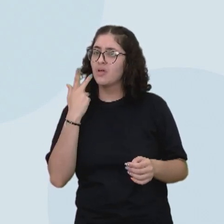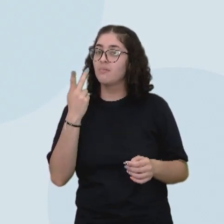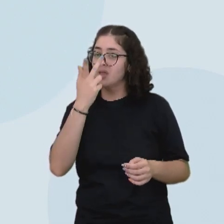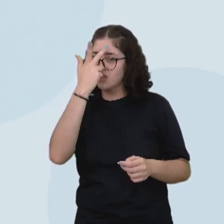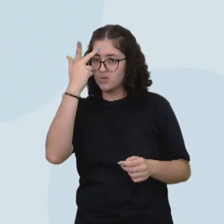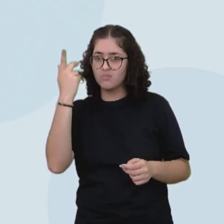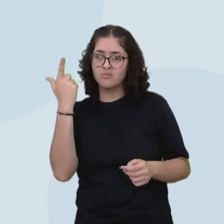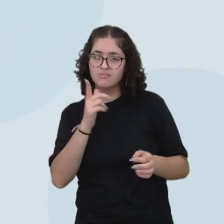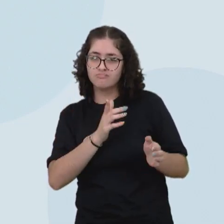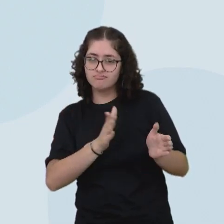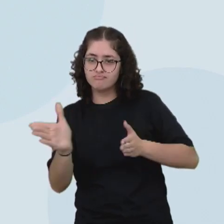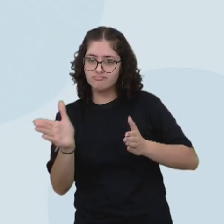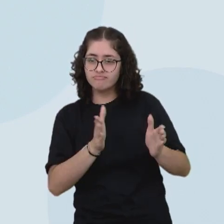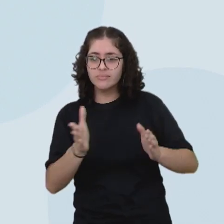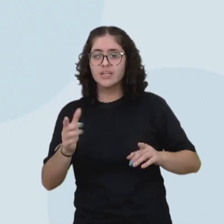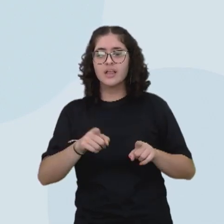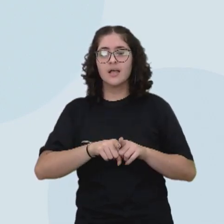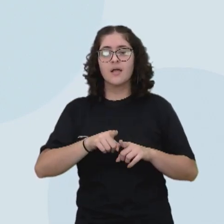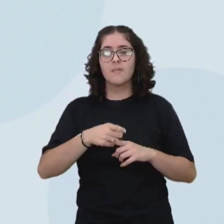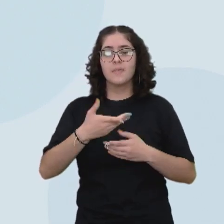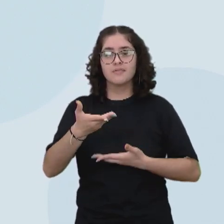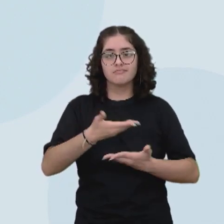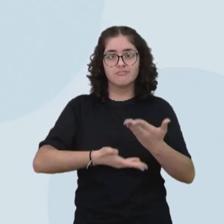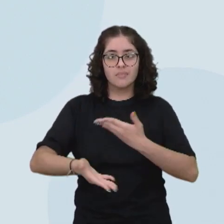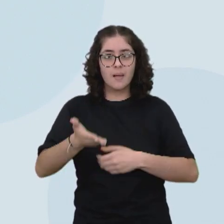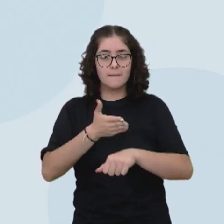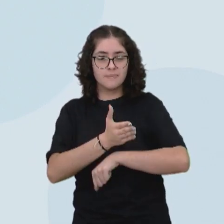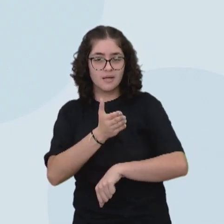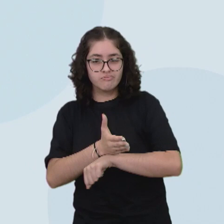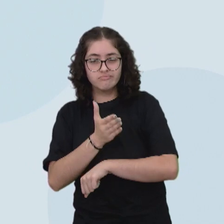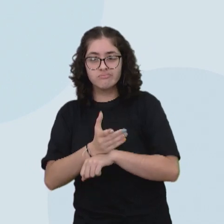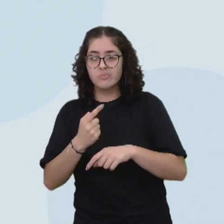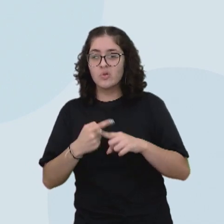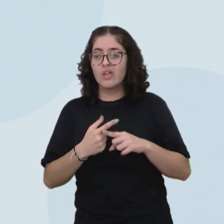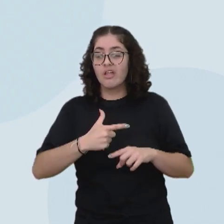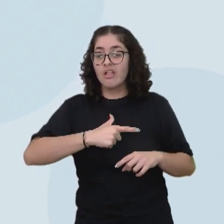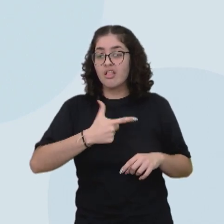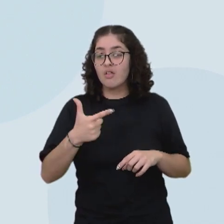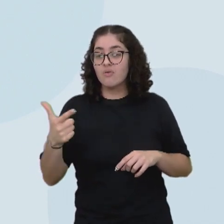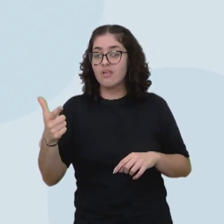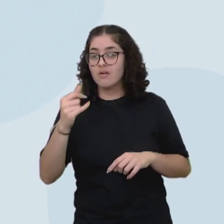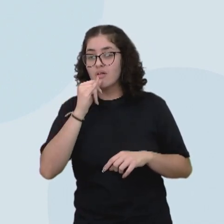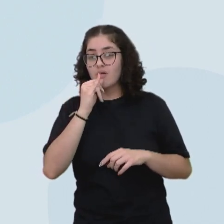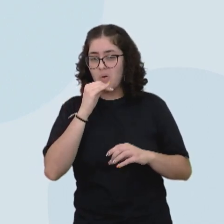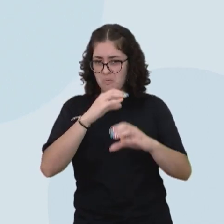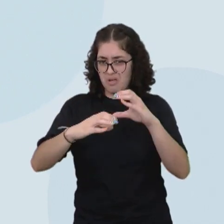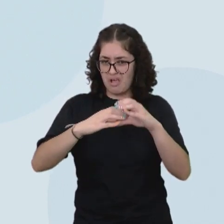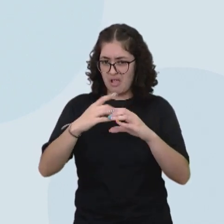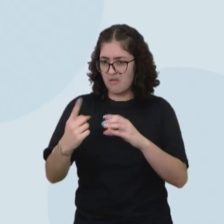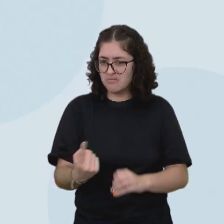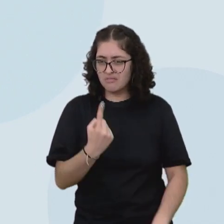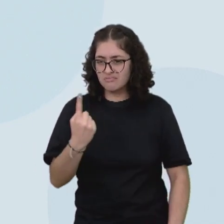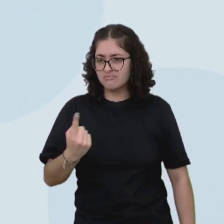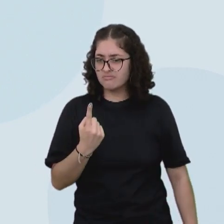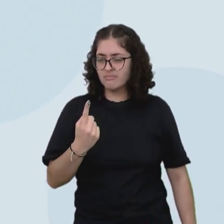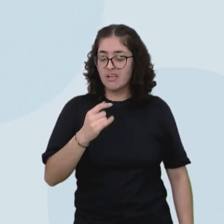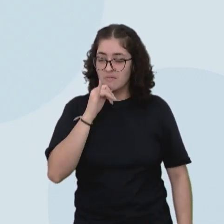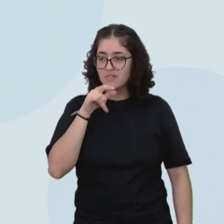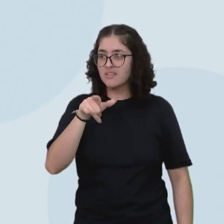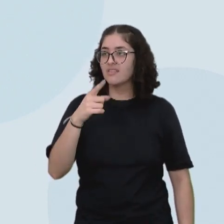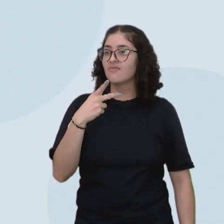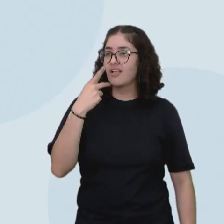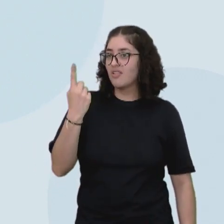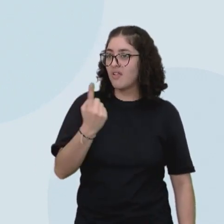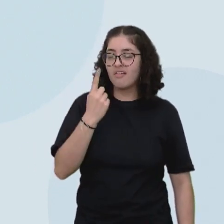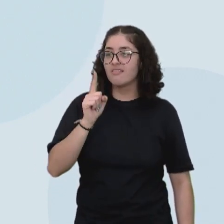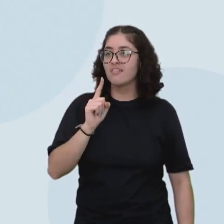todos, compartilhar ou participar. Por quê? Porque não existe se comunicar sozinho. Mesmo quando você fala sozinho, você está falando com